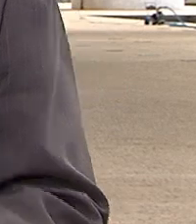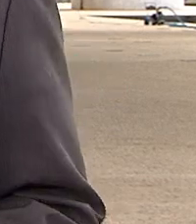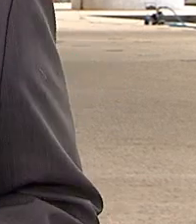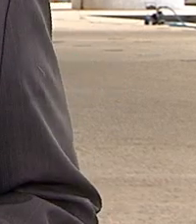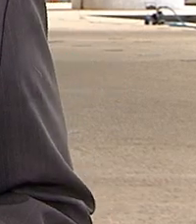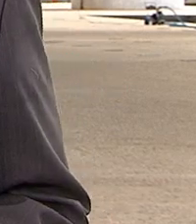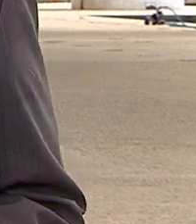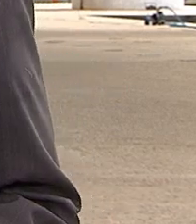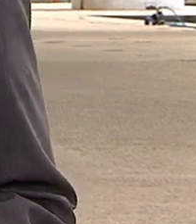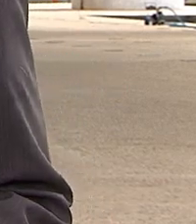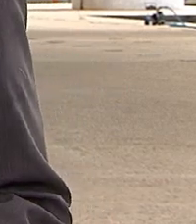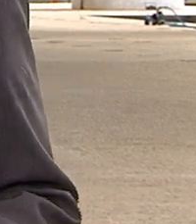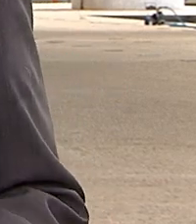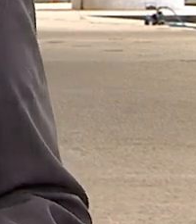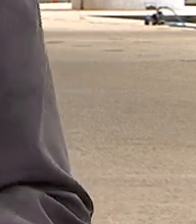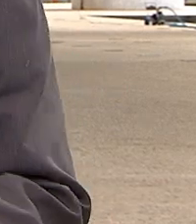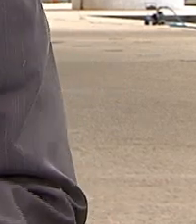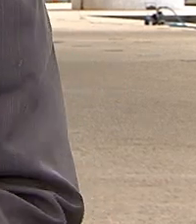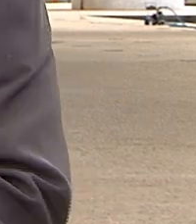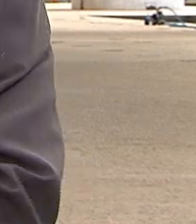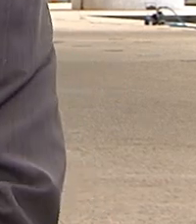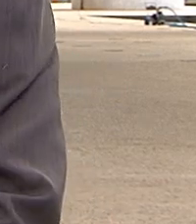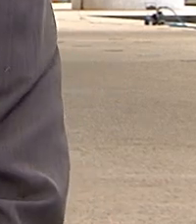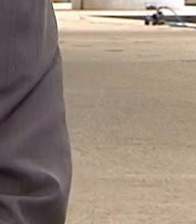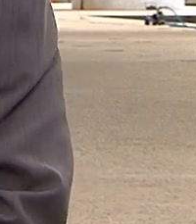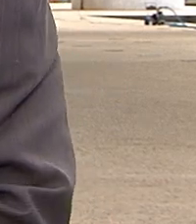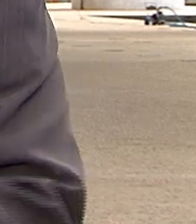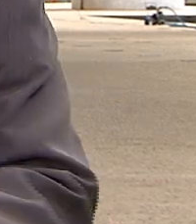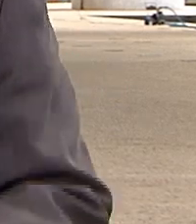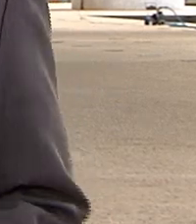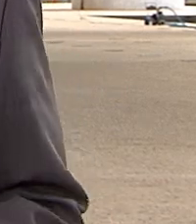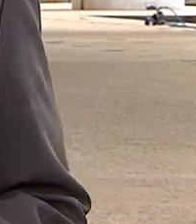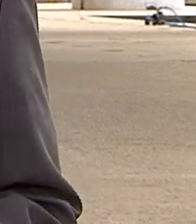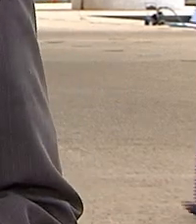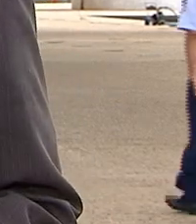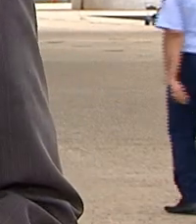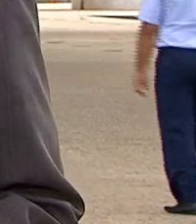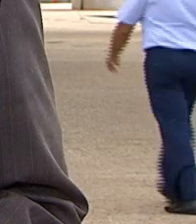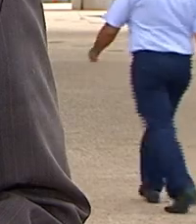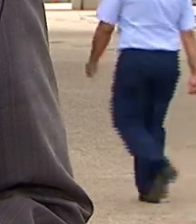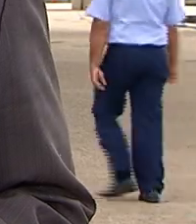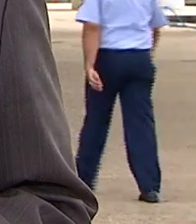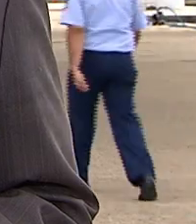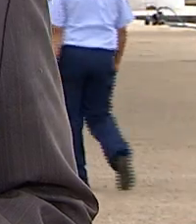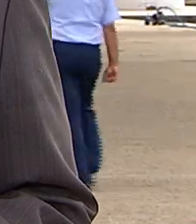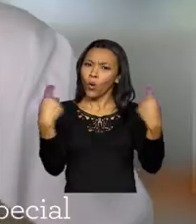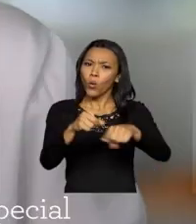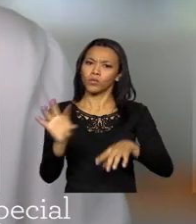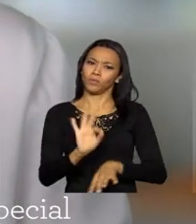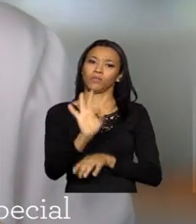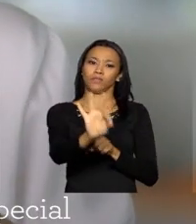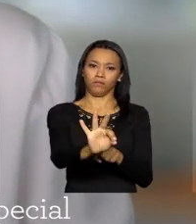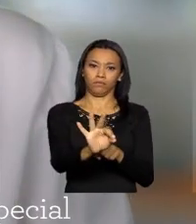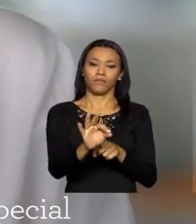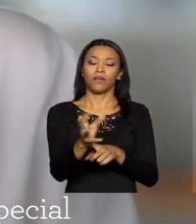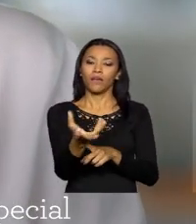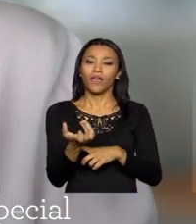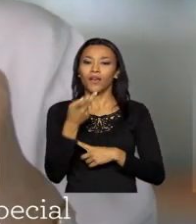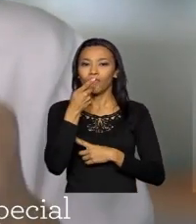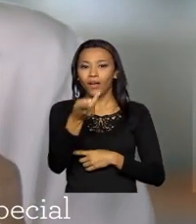vírus e garantiu assistência para as as crianças e para as famílias quero